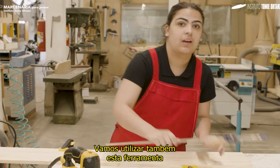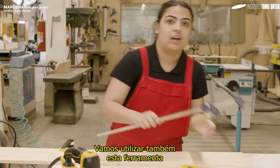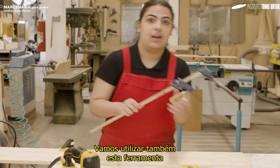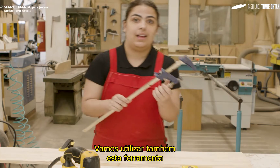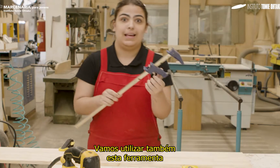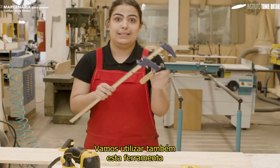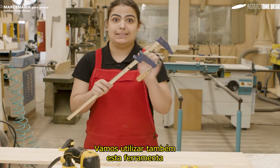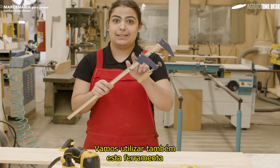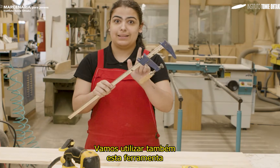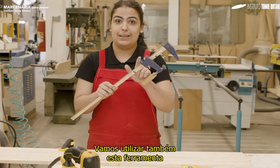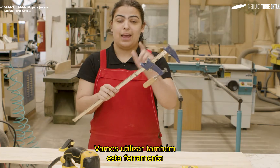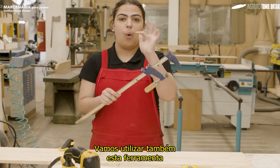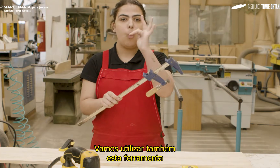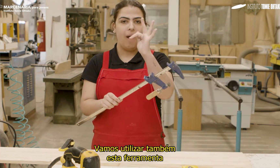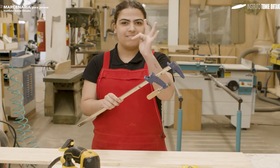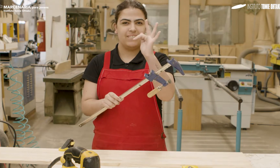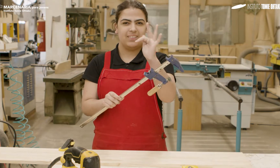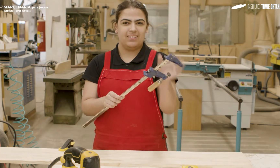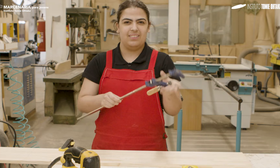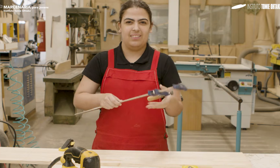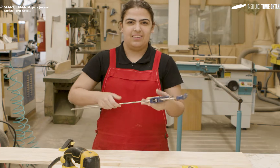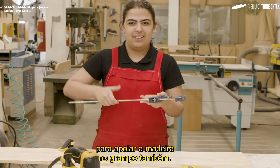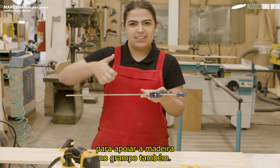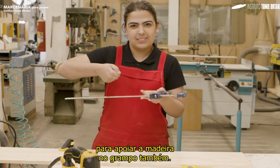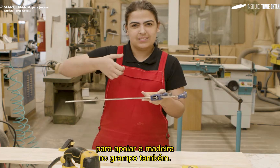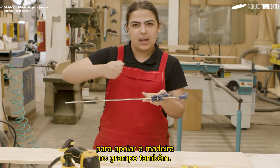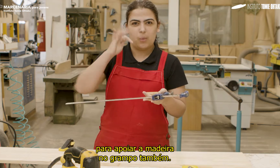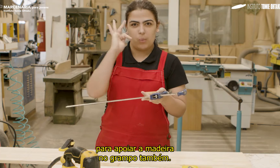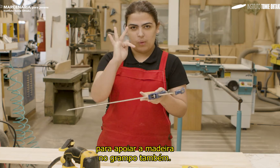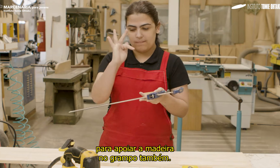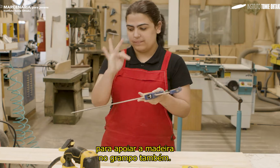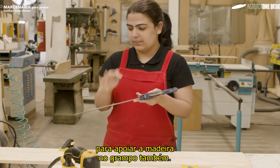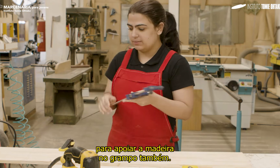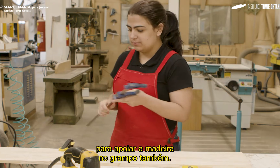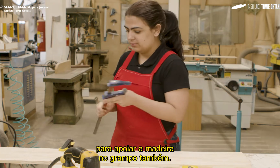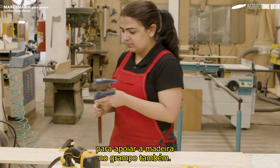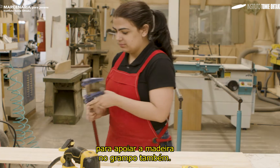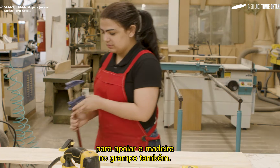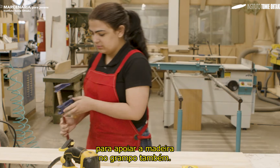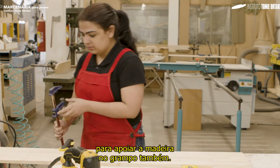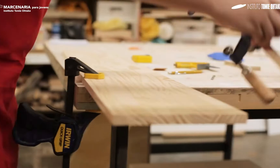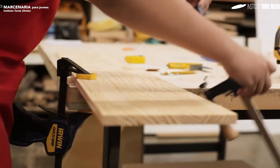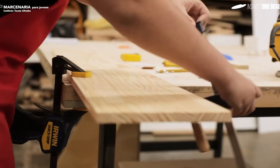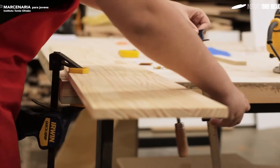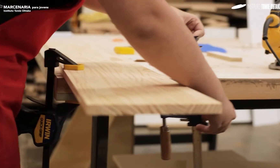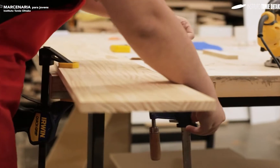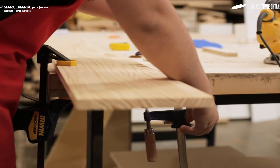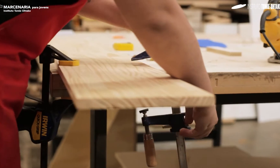Vamos utilizar também essa ferramenta para apoiar a madeira no grampo também.